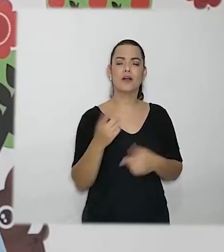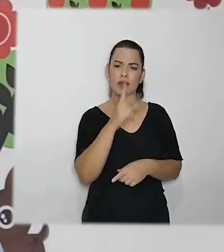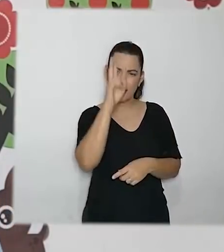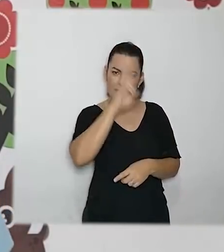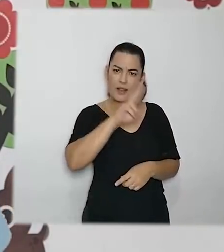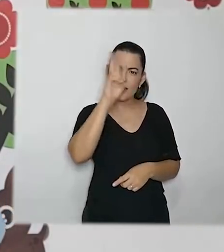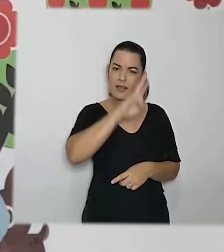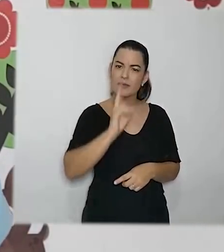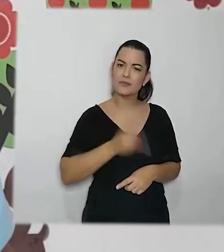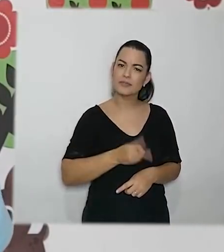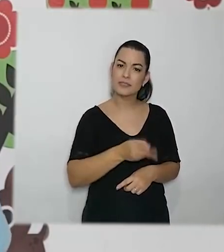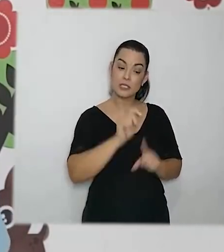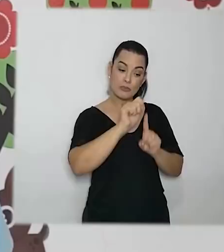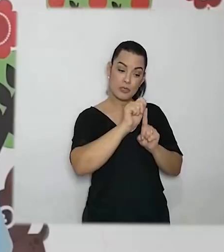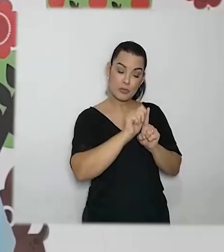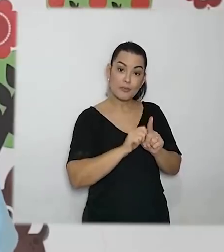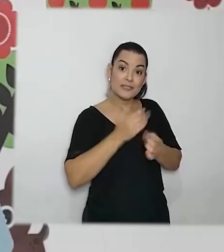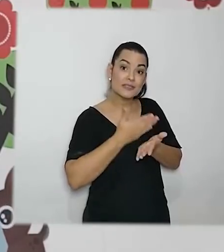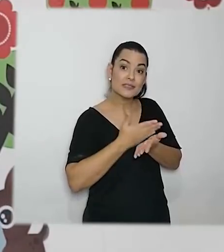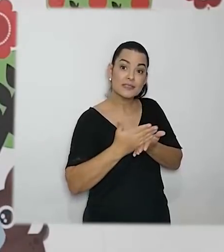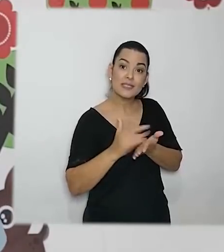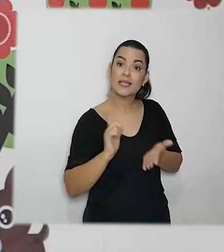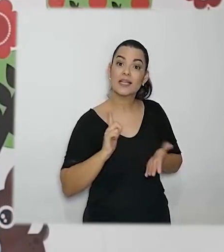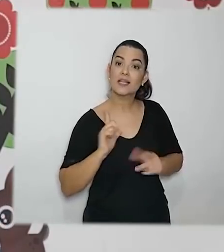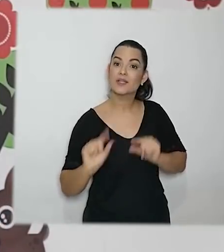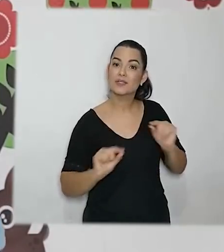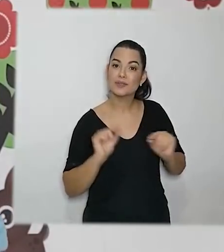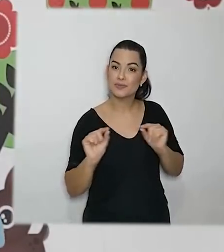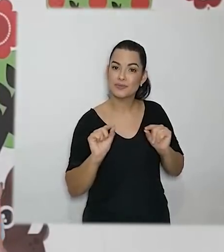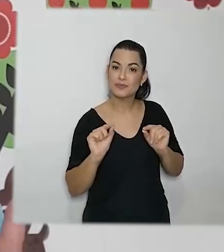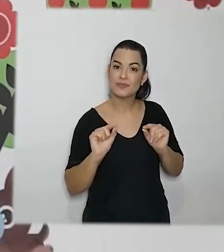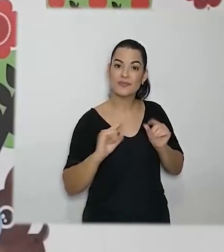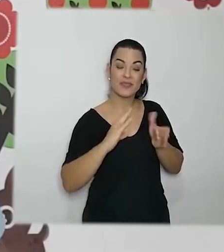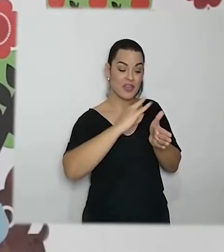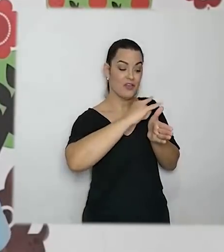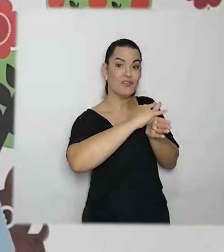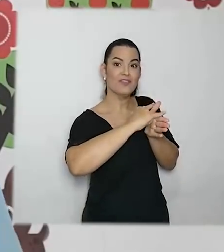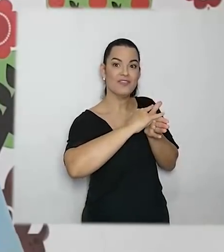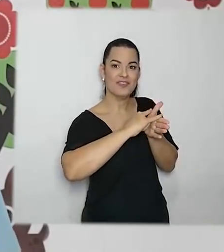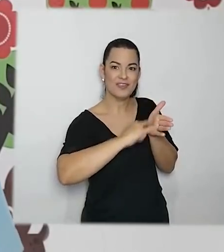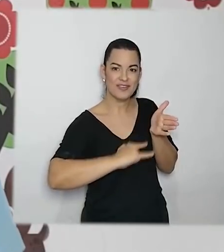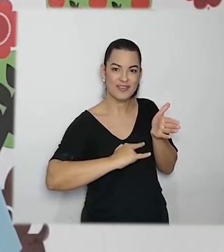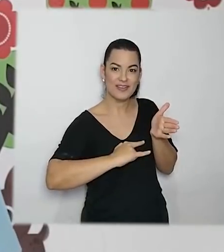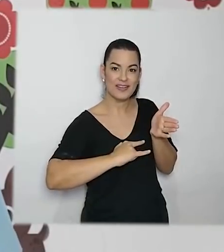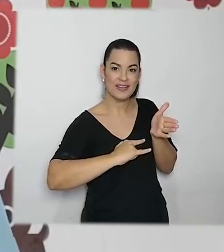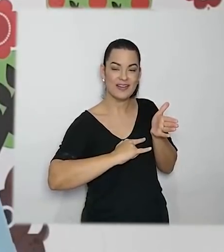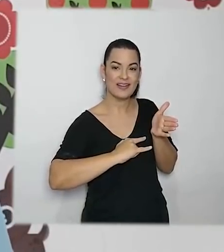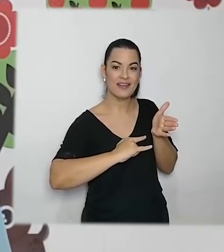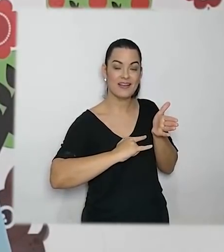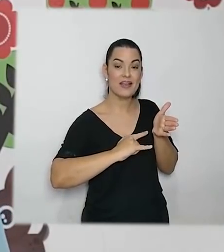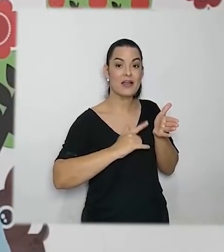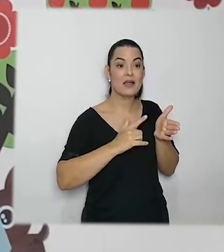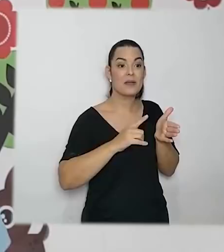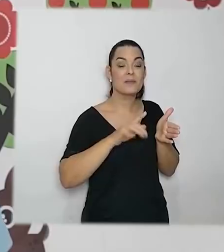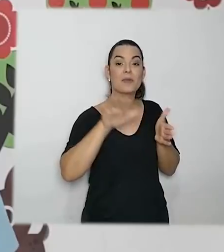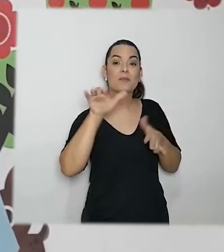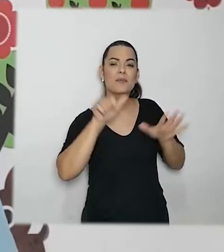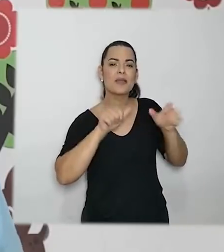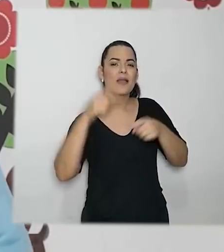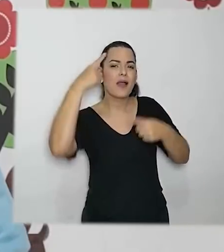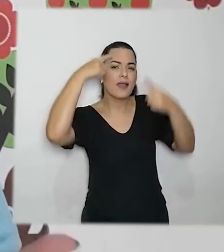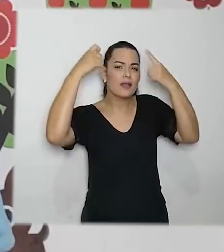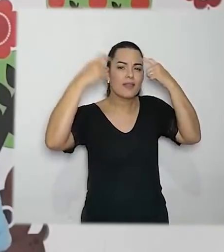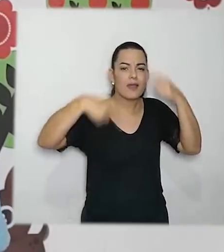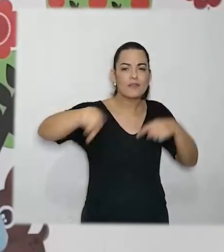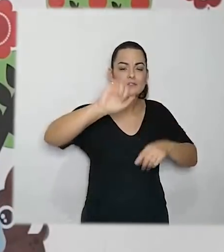lembram que todo começo do mês nós temos um formulário para o levantamento de